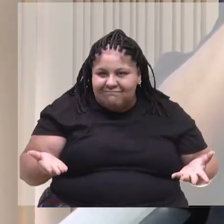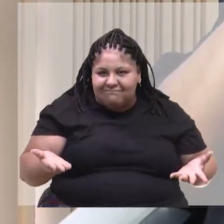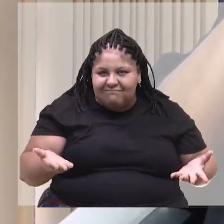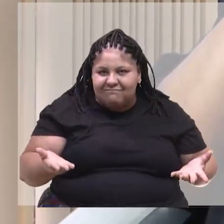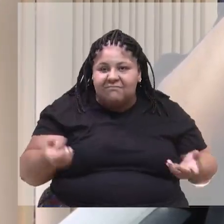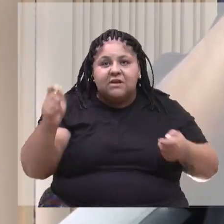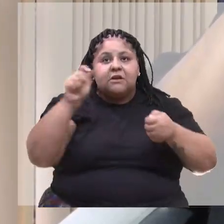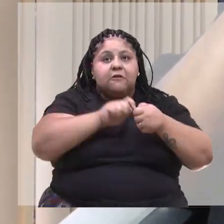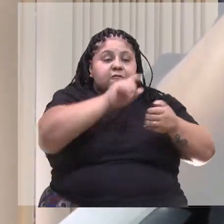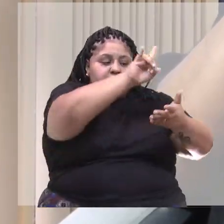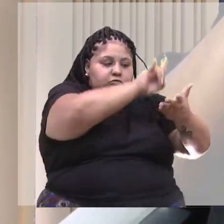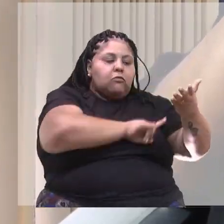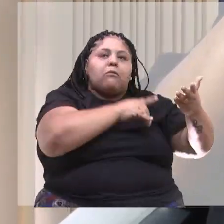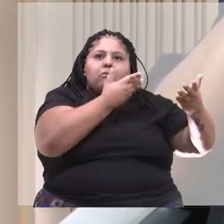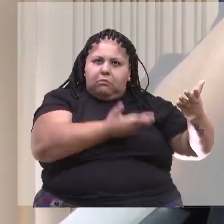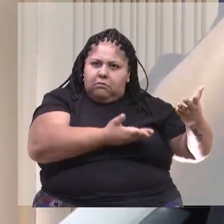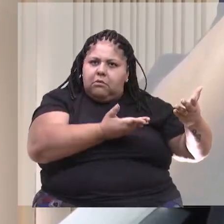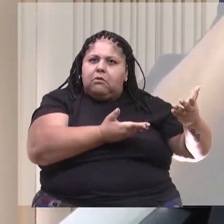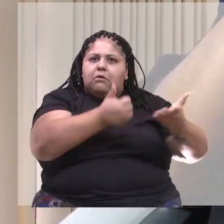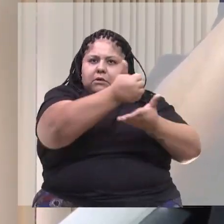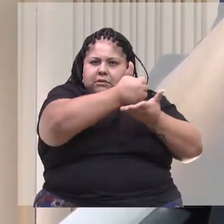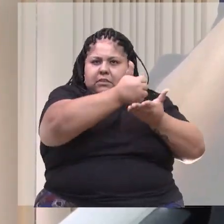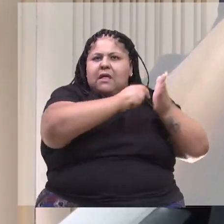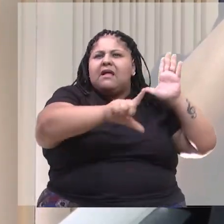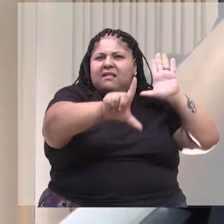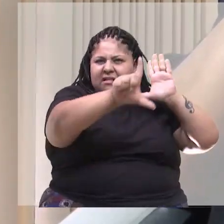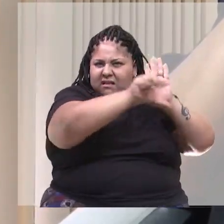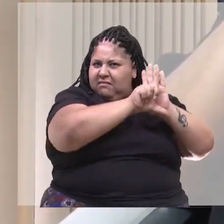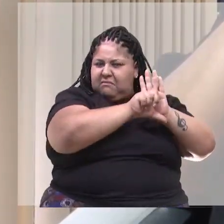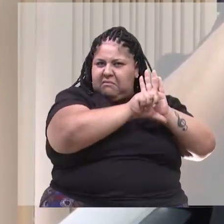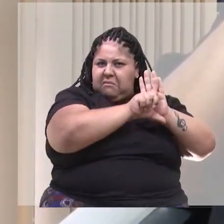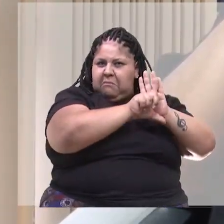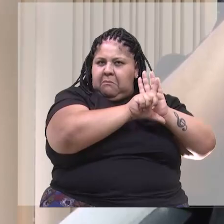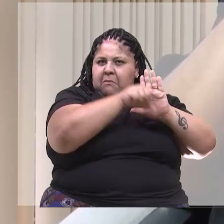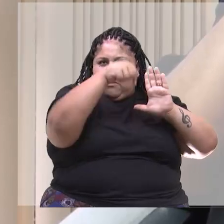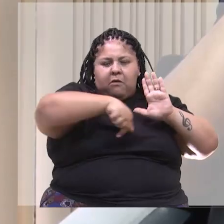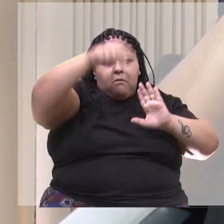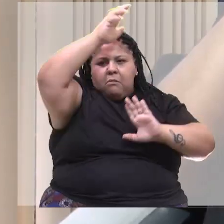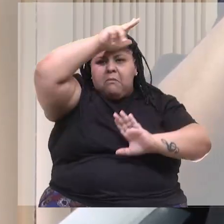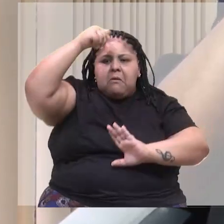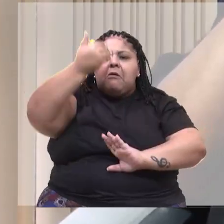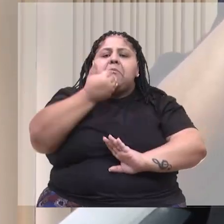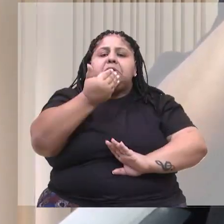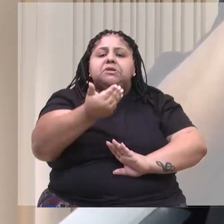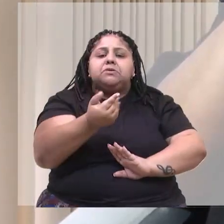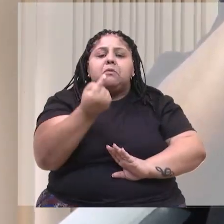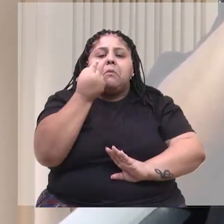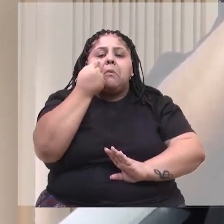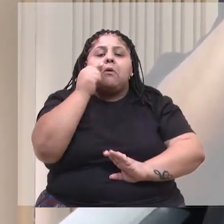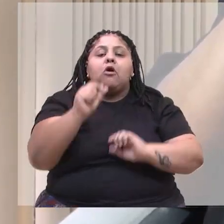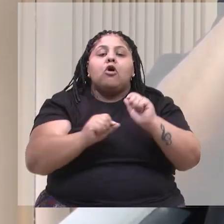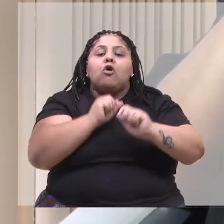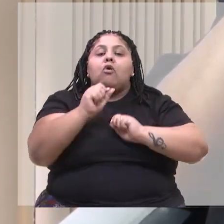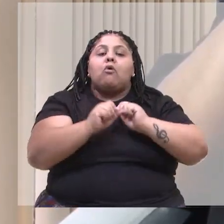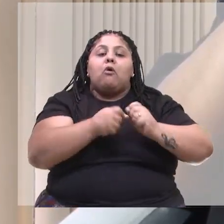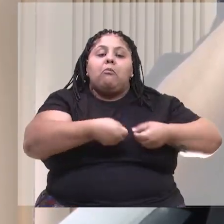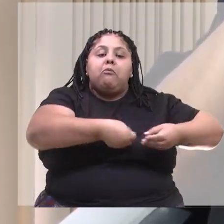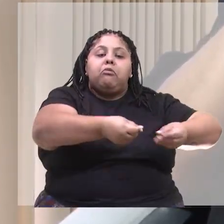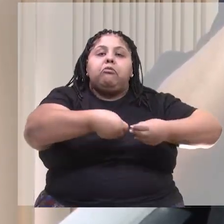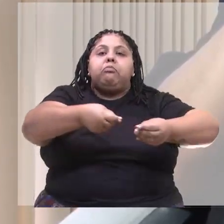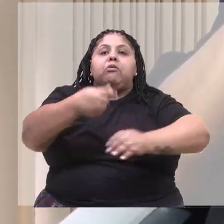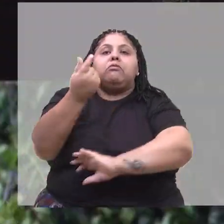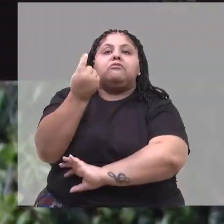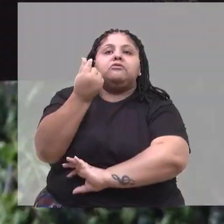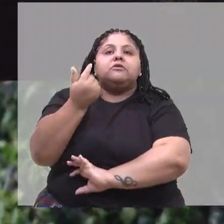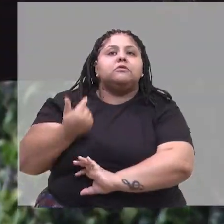disso. Eu fiz um documento, até embasado, mandei para a Procuradoria-Geral do Município, pedindo para ver como é que eles gastavam